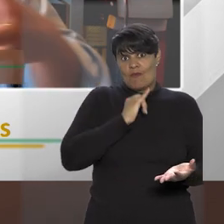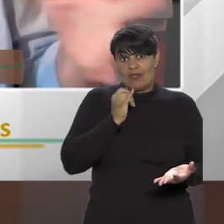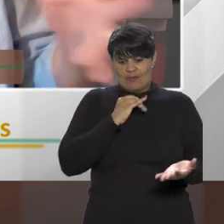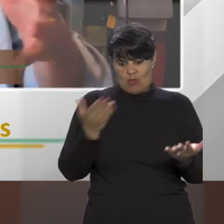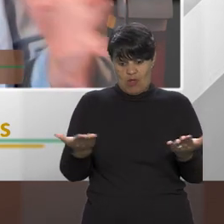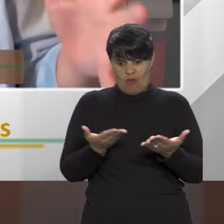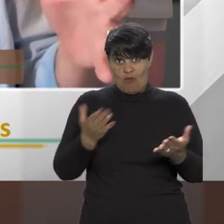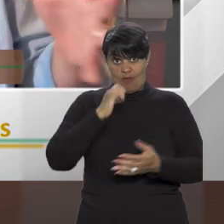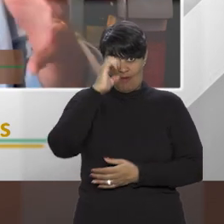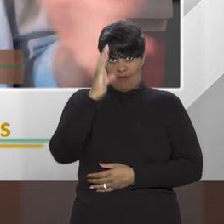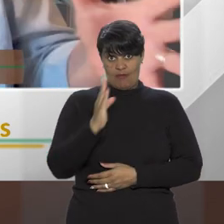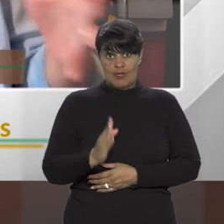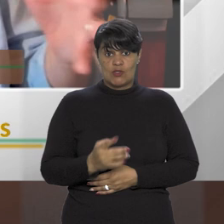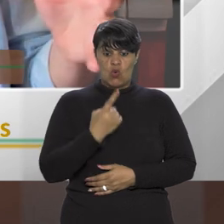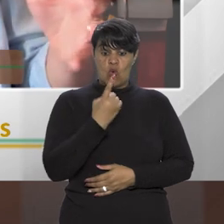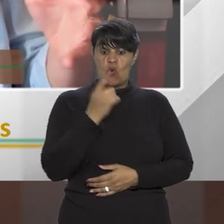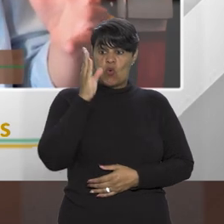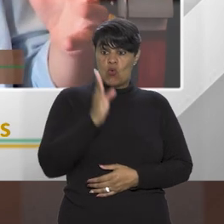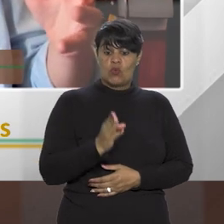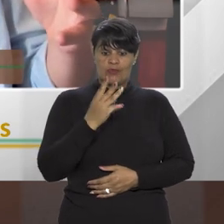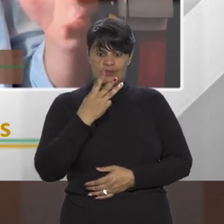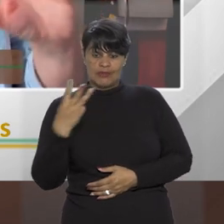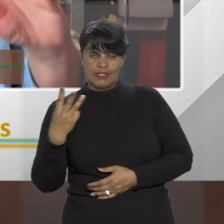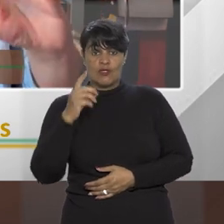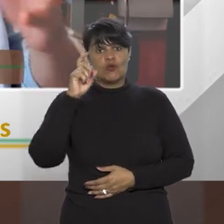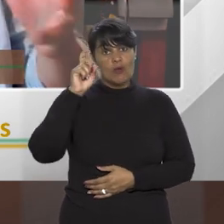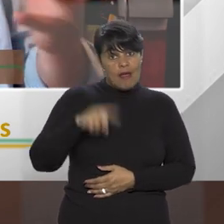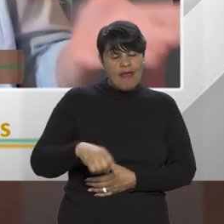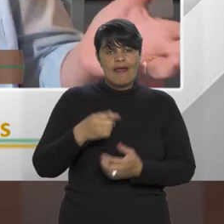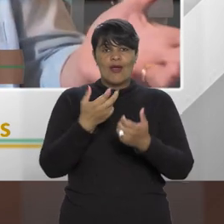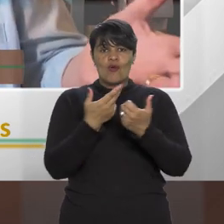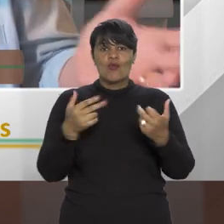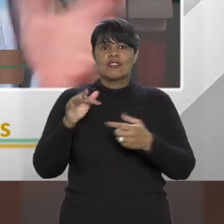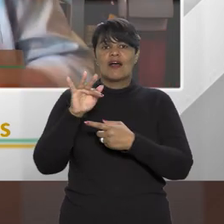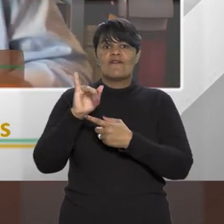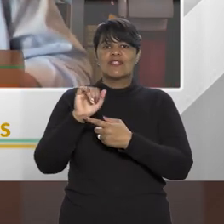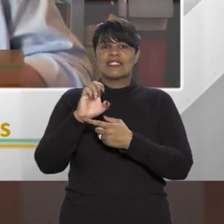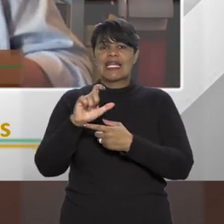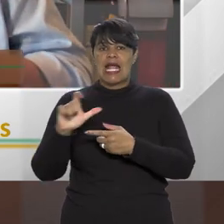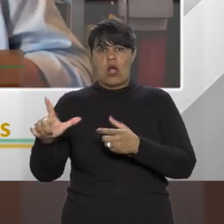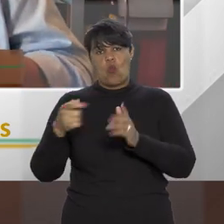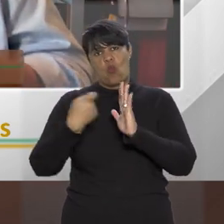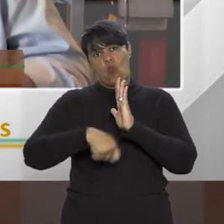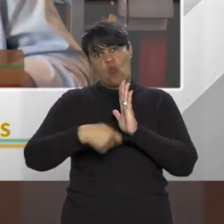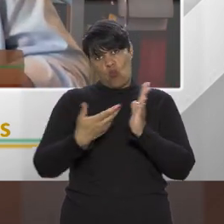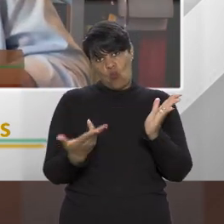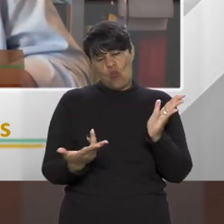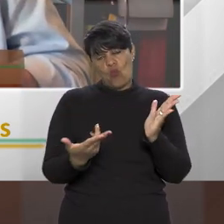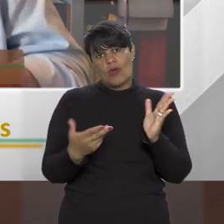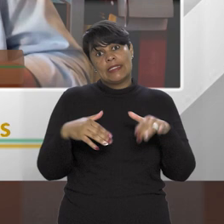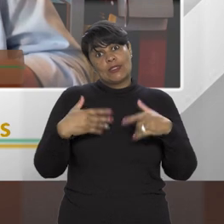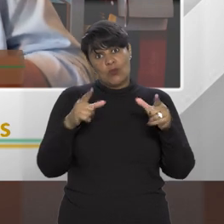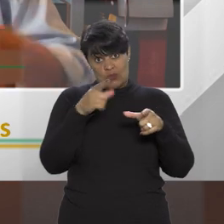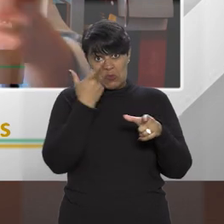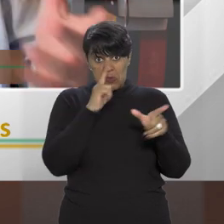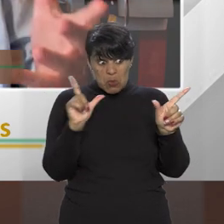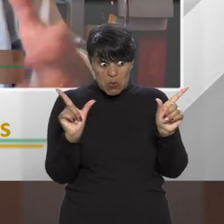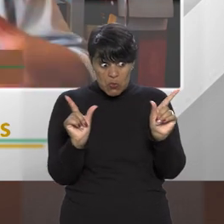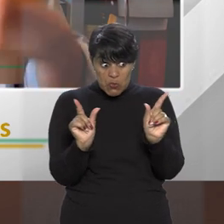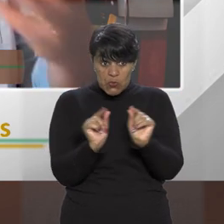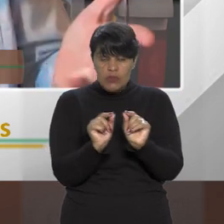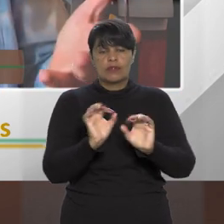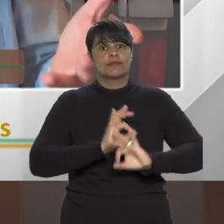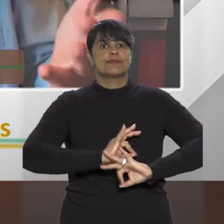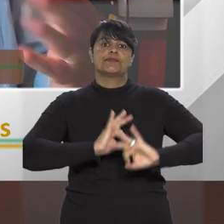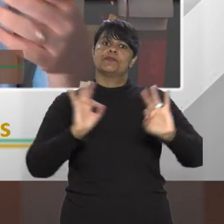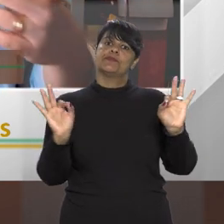consegue minimizar, está minimizando o que corresponde a um terço do judiciário brasileiro. Então, eu recomendo,